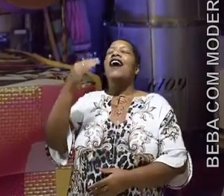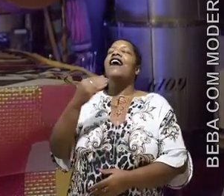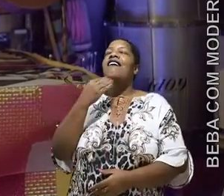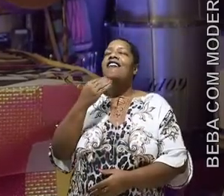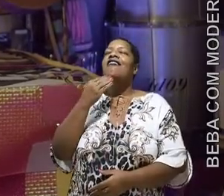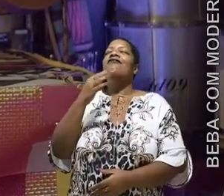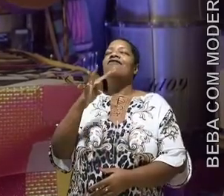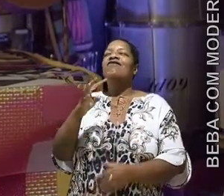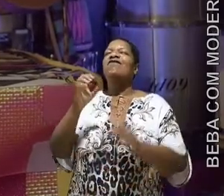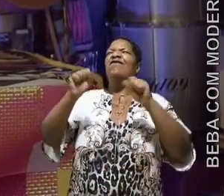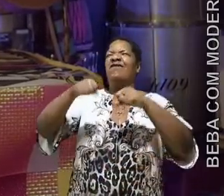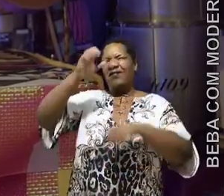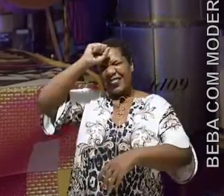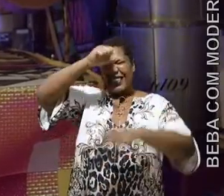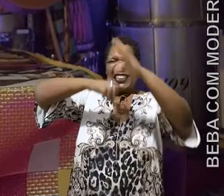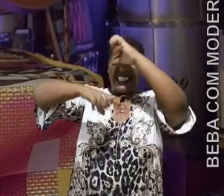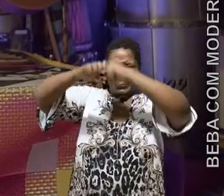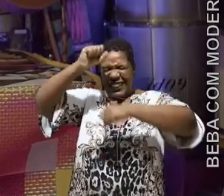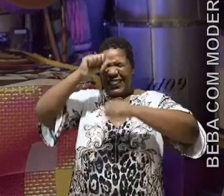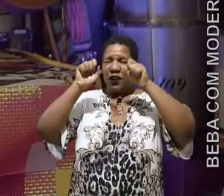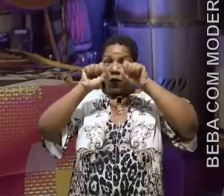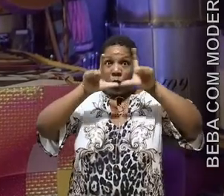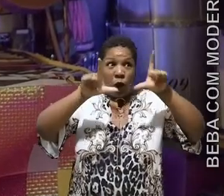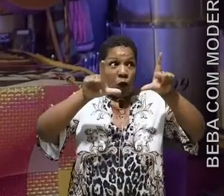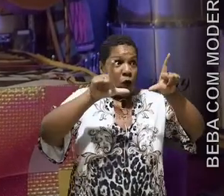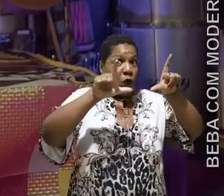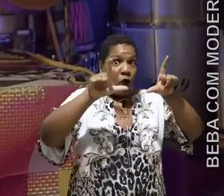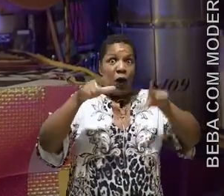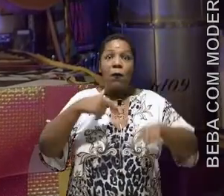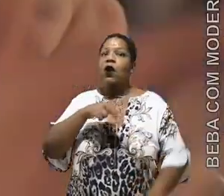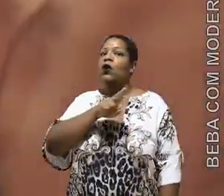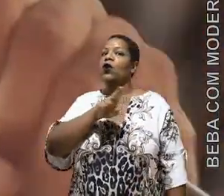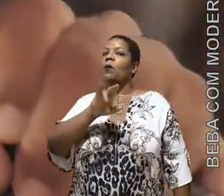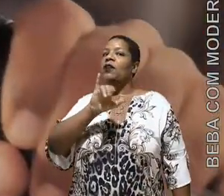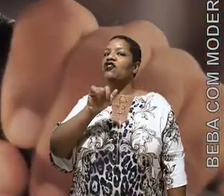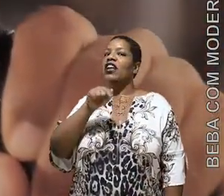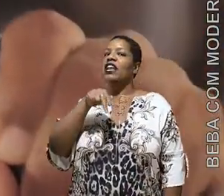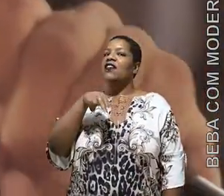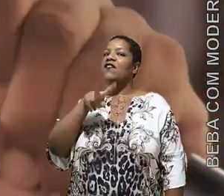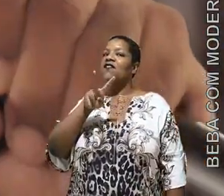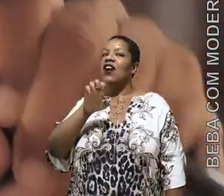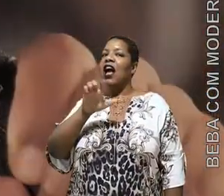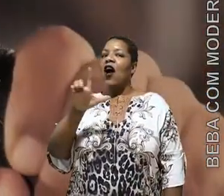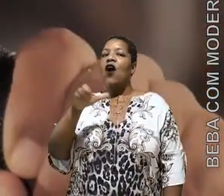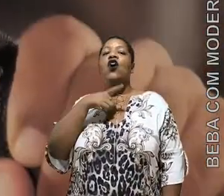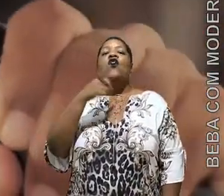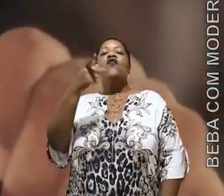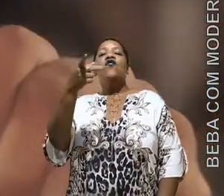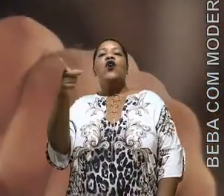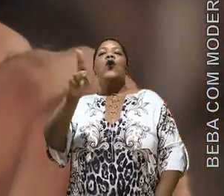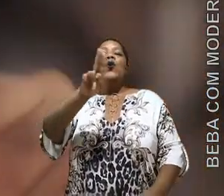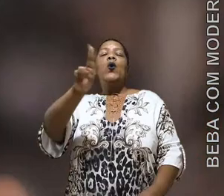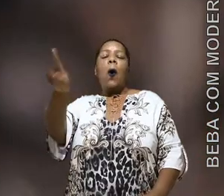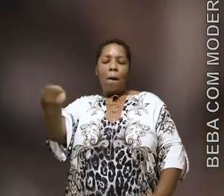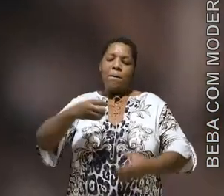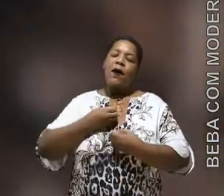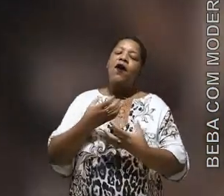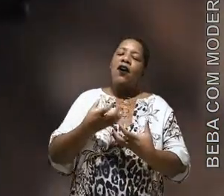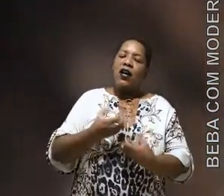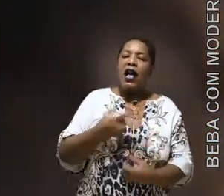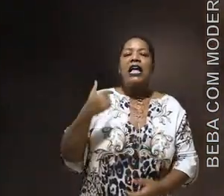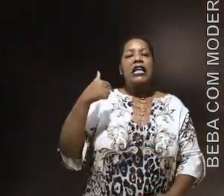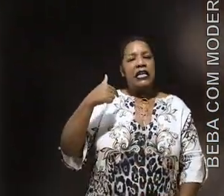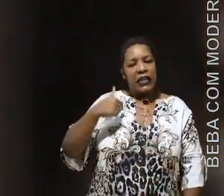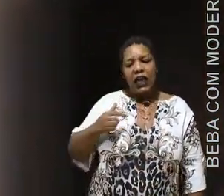fonte natural que nunca será que eu gostei liga ficando a sua fará o sinal de alerta meu nome é Genivaldo e a Sua Vela partir do sol com essa